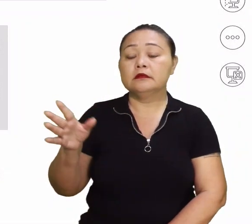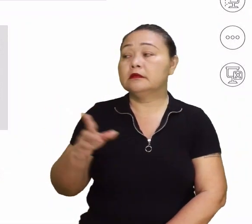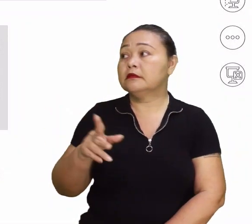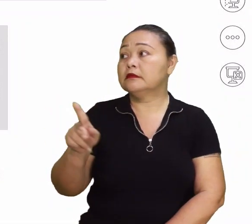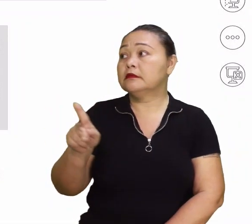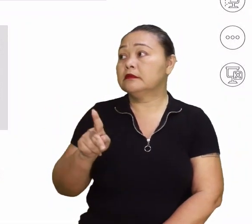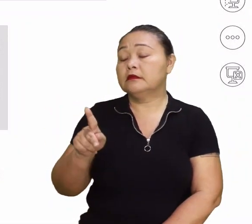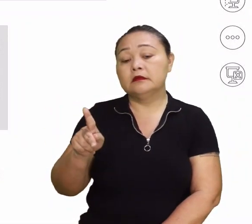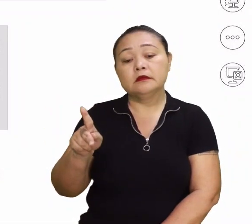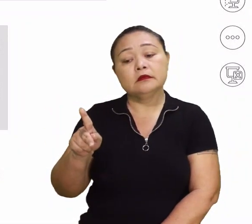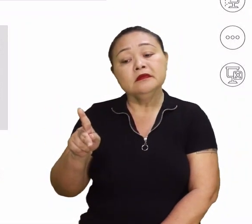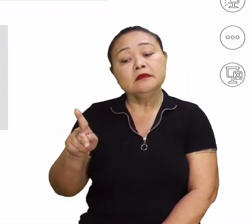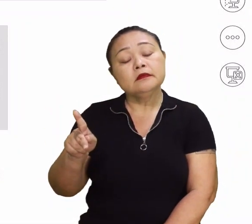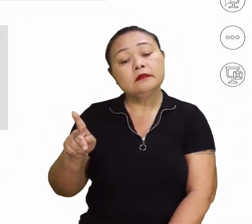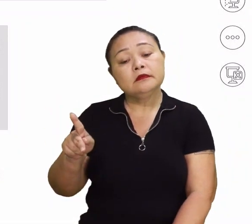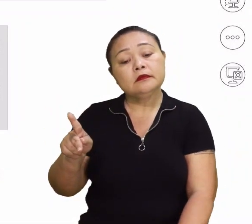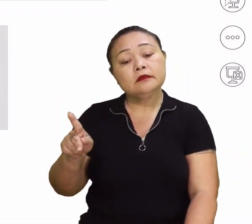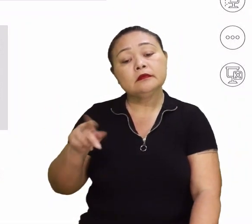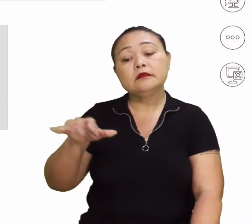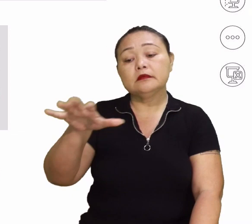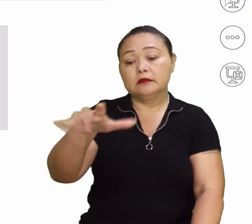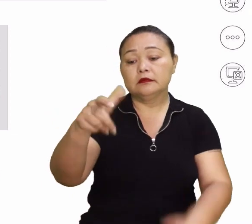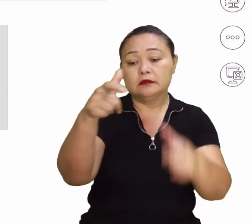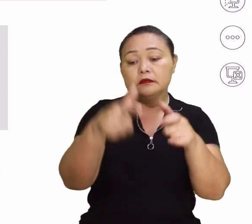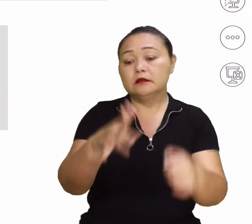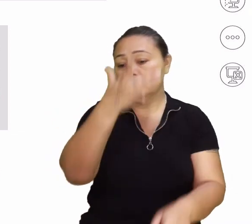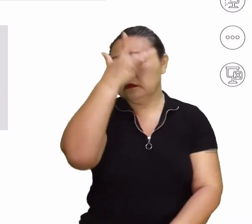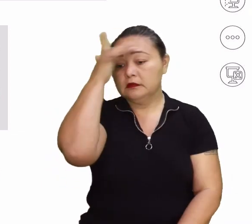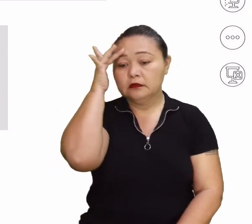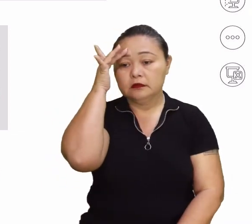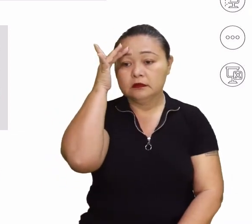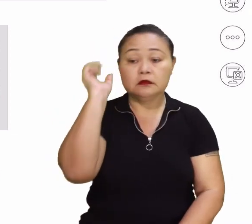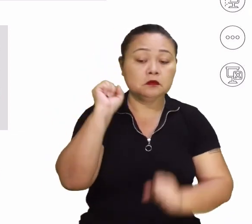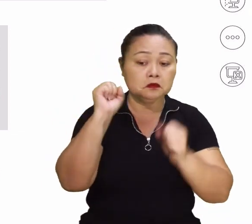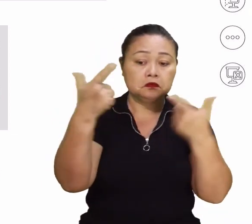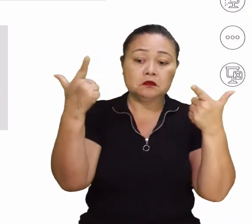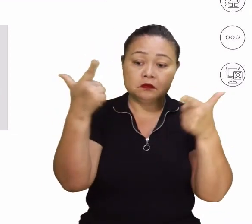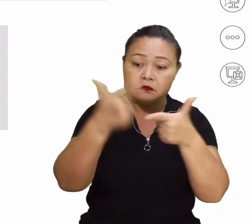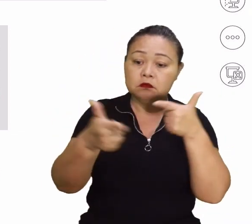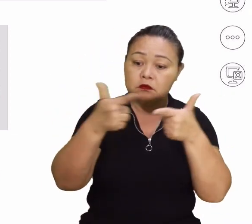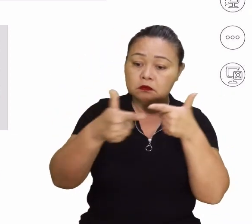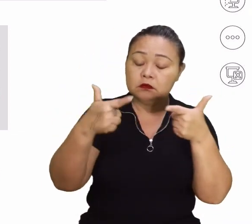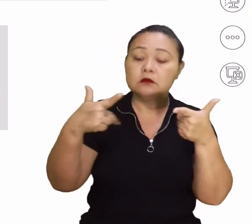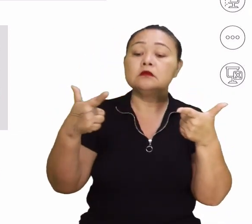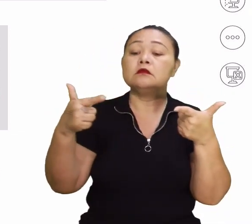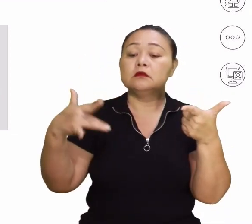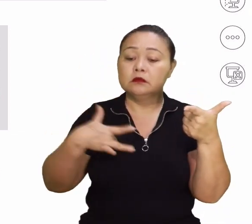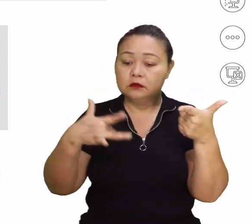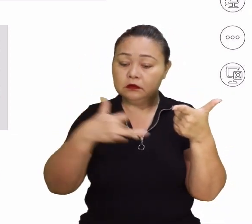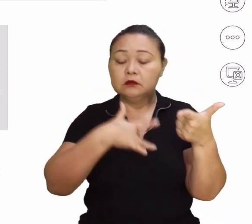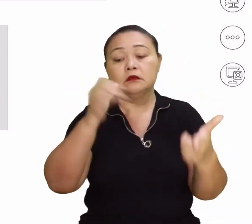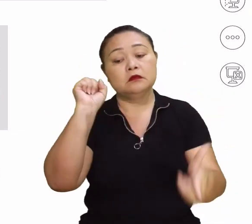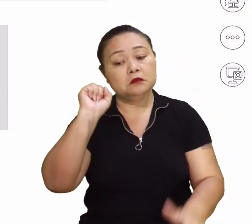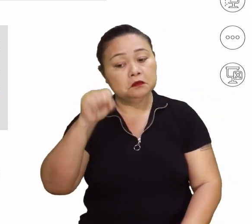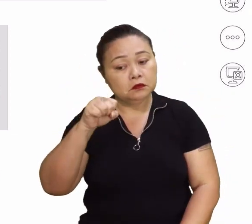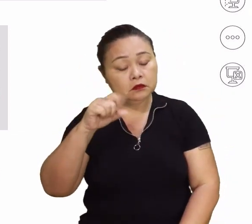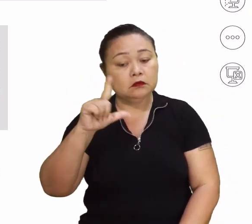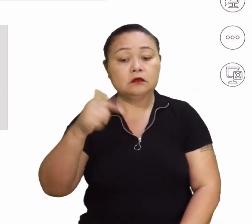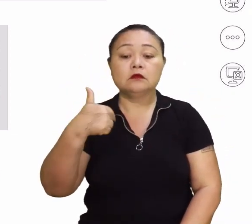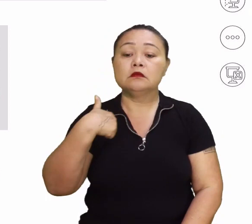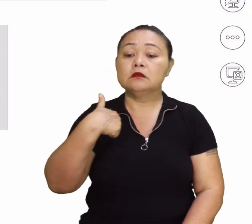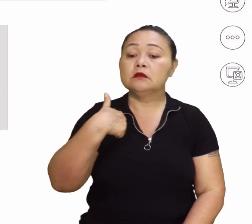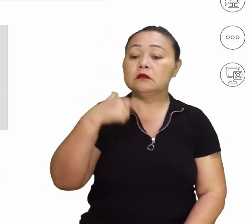Professor, então quer dizer que nesses lugares as pessoas podem ter problema de saúde? Sim. Além de não